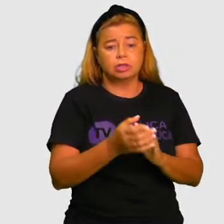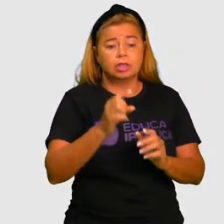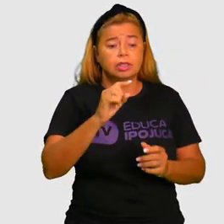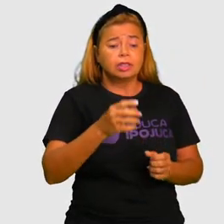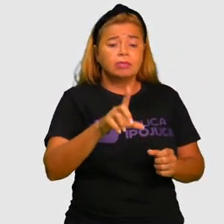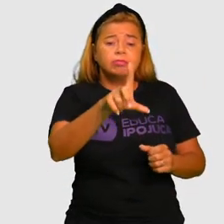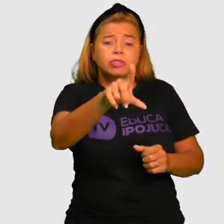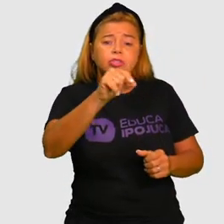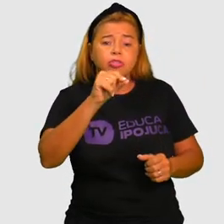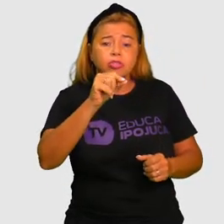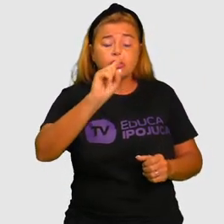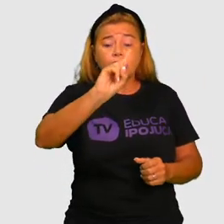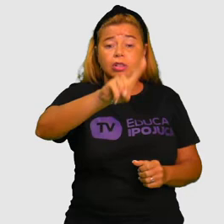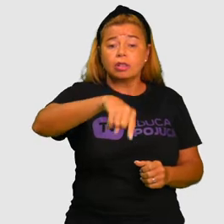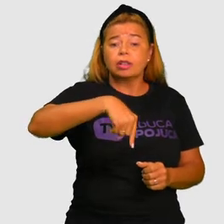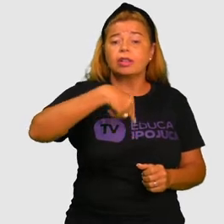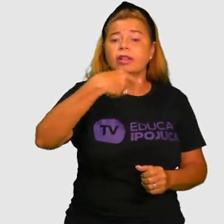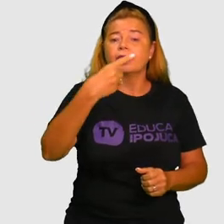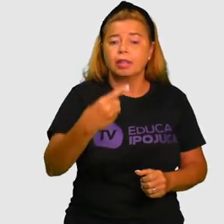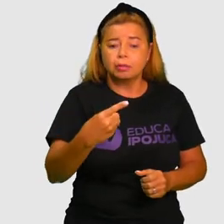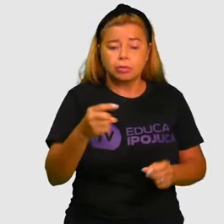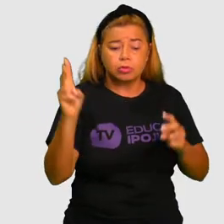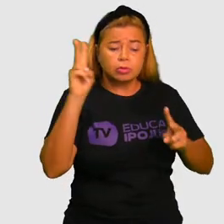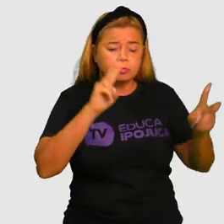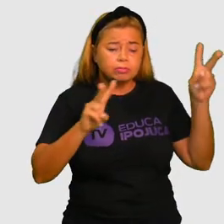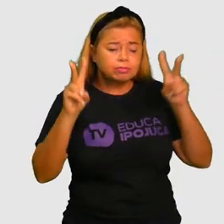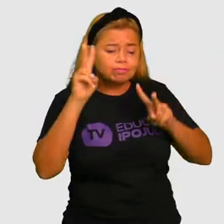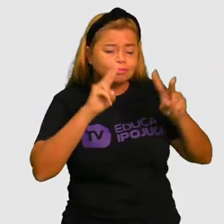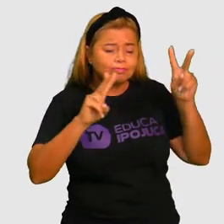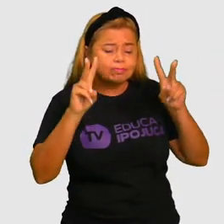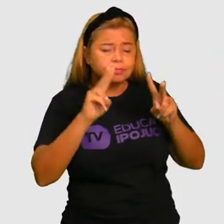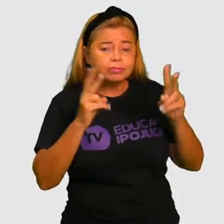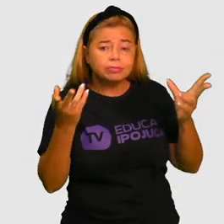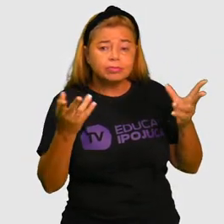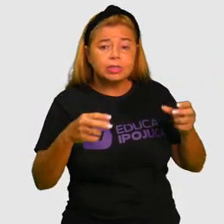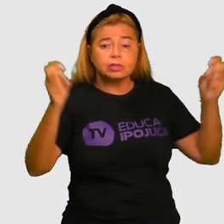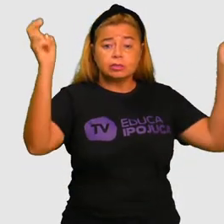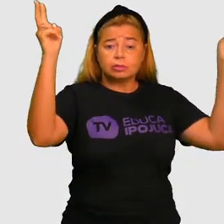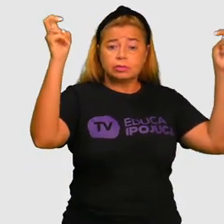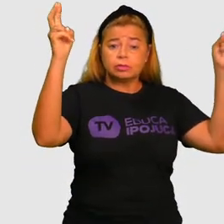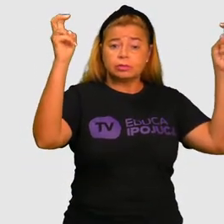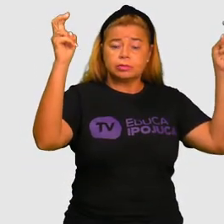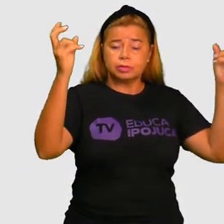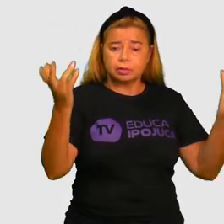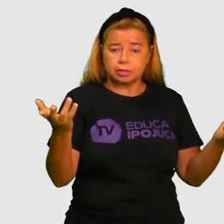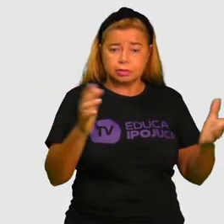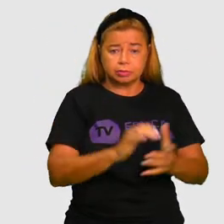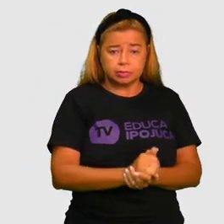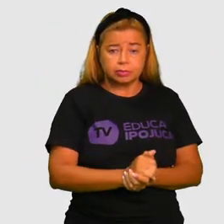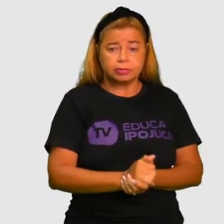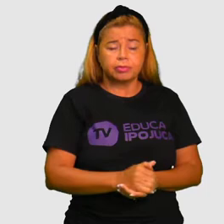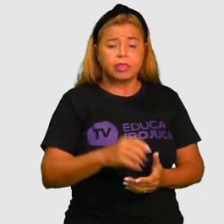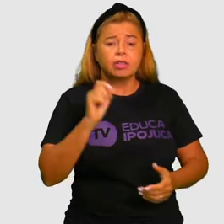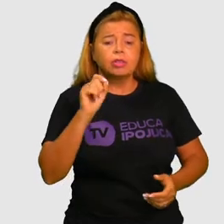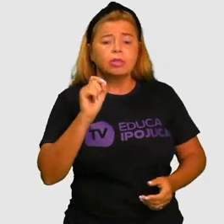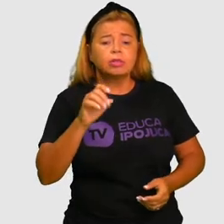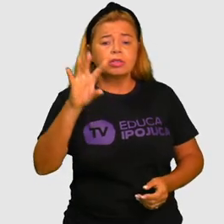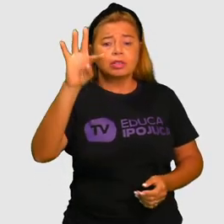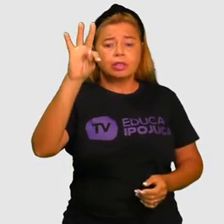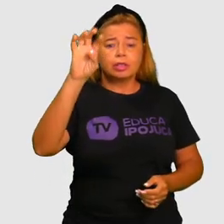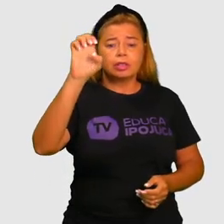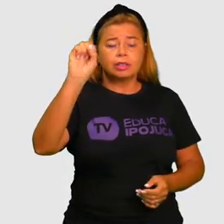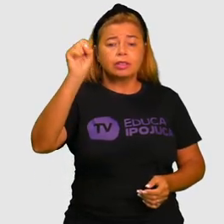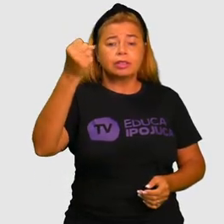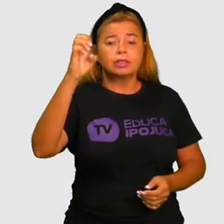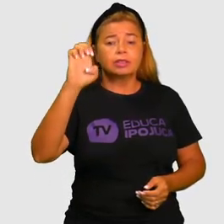depois porque vem de acordo com o tema EA tese até vi ela consiga logo na introdução